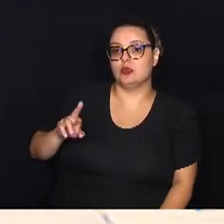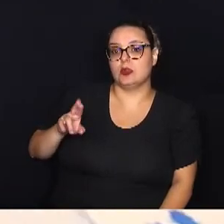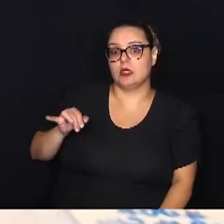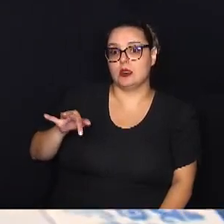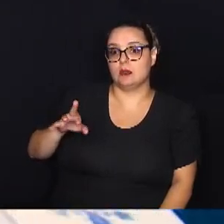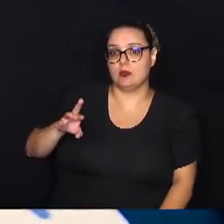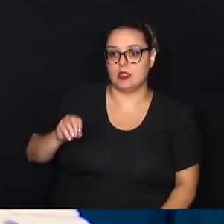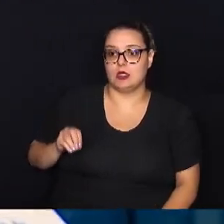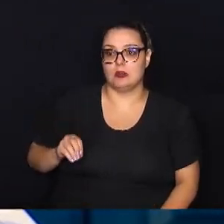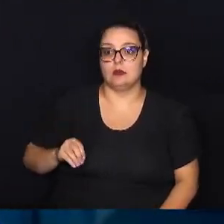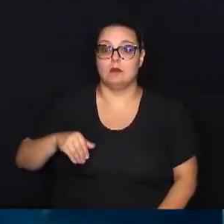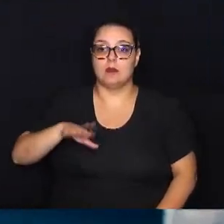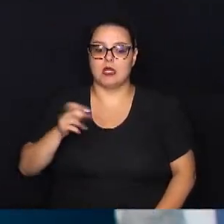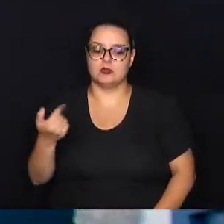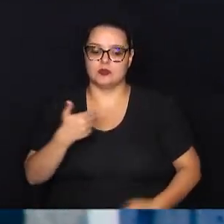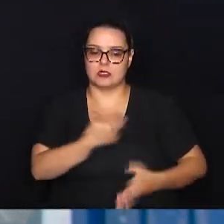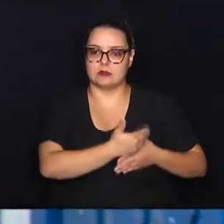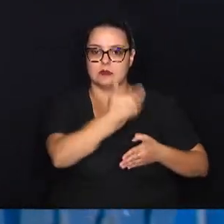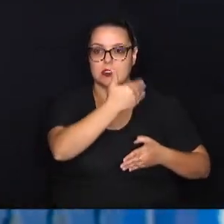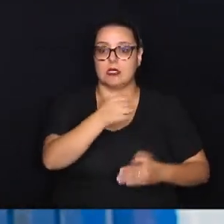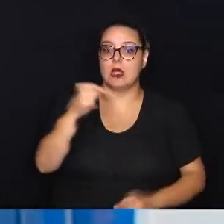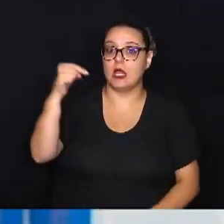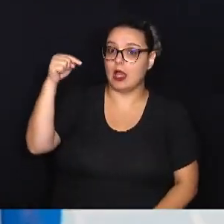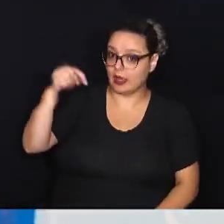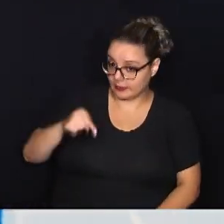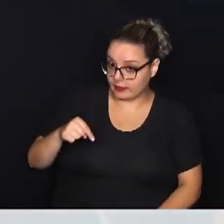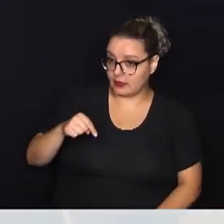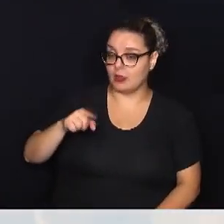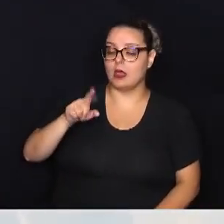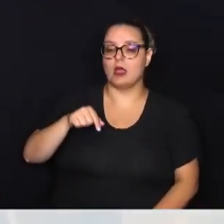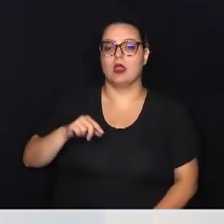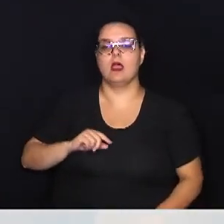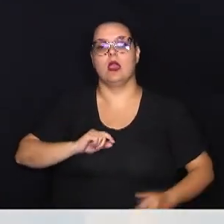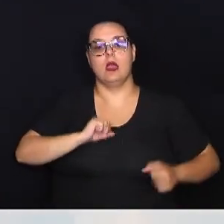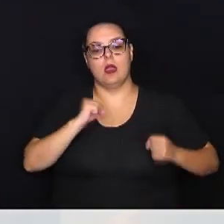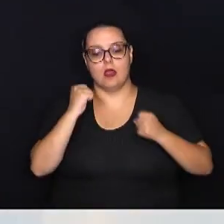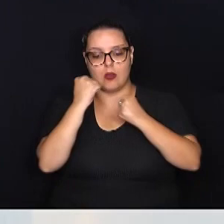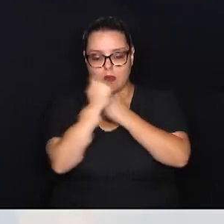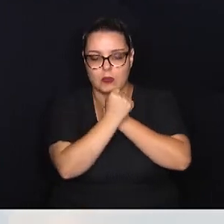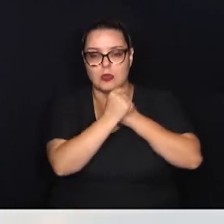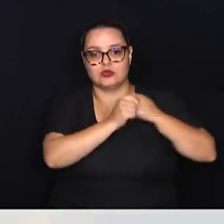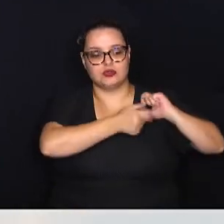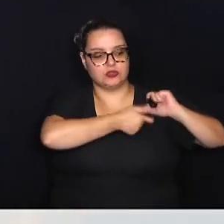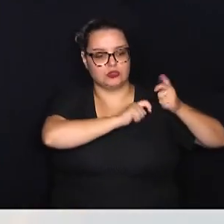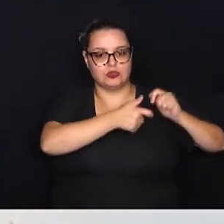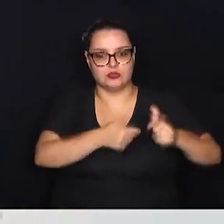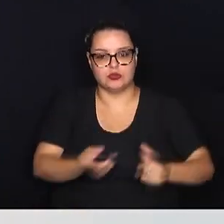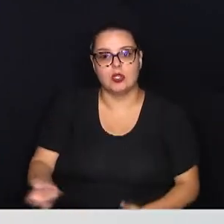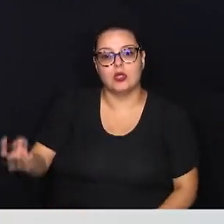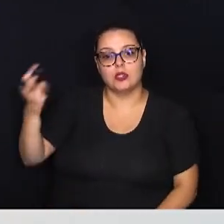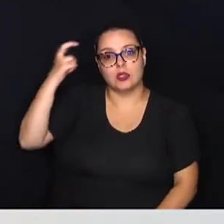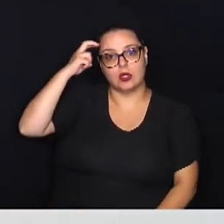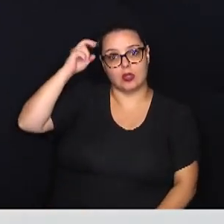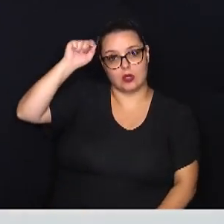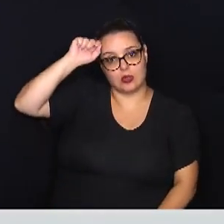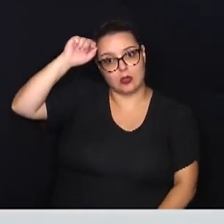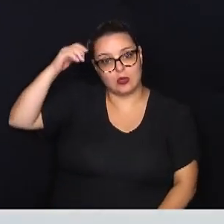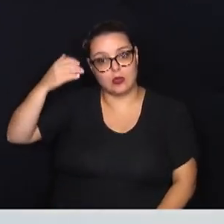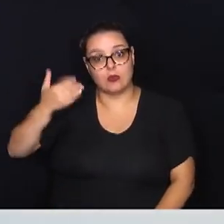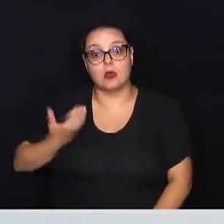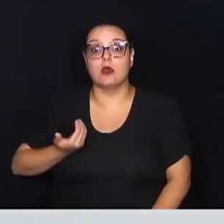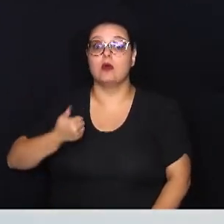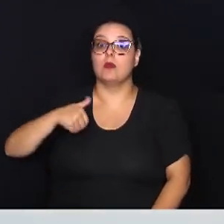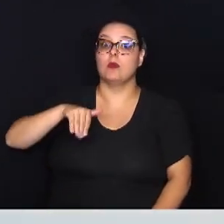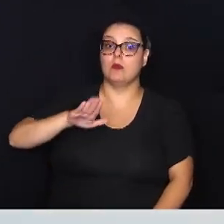paredes. Aqui, ela é a guardiã da tradição e da cultura afro-brasileira que vai além